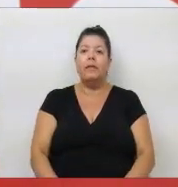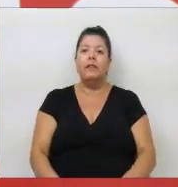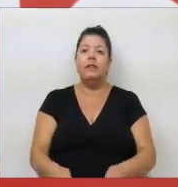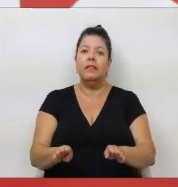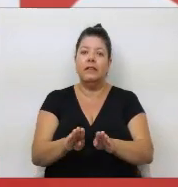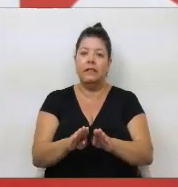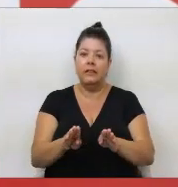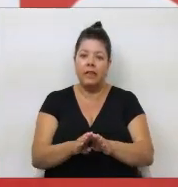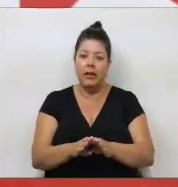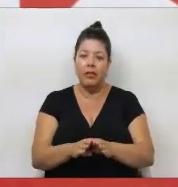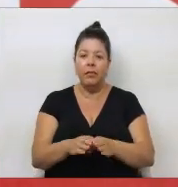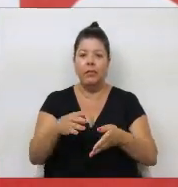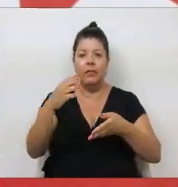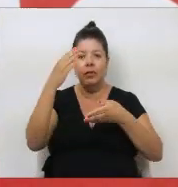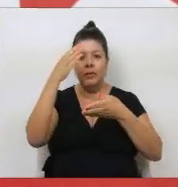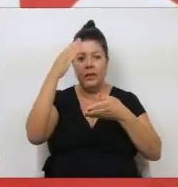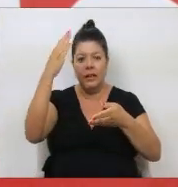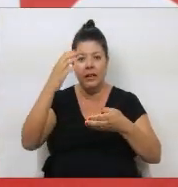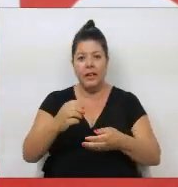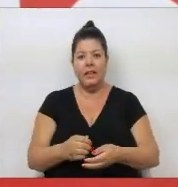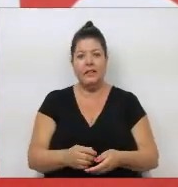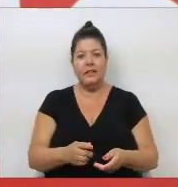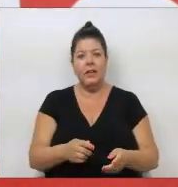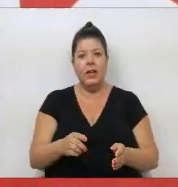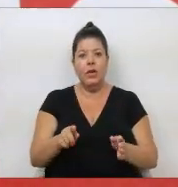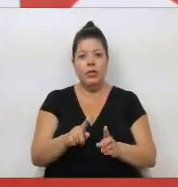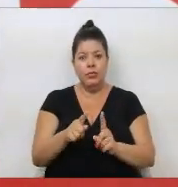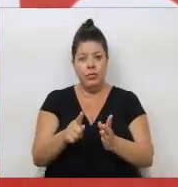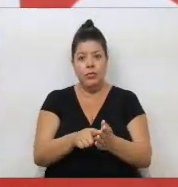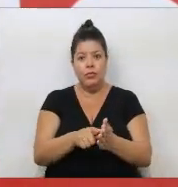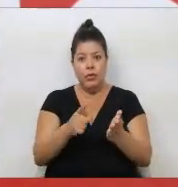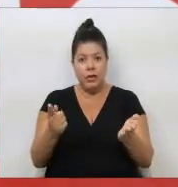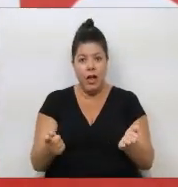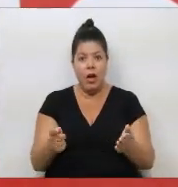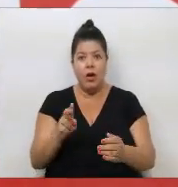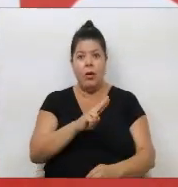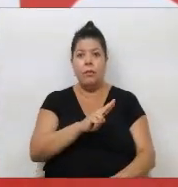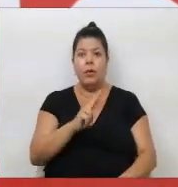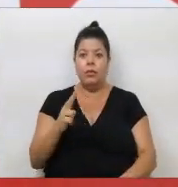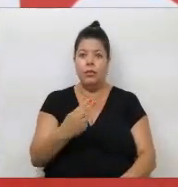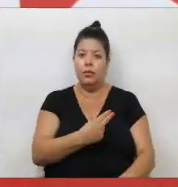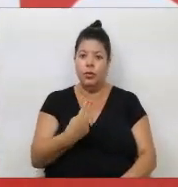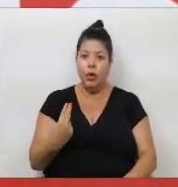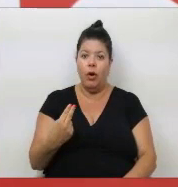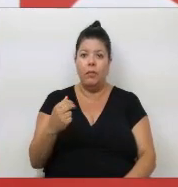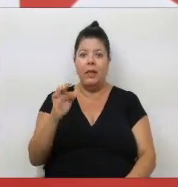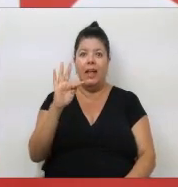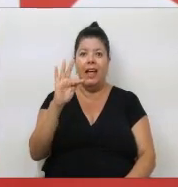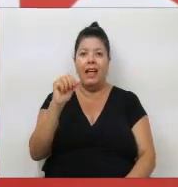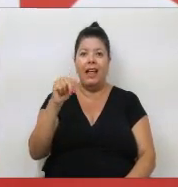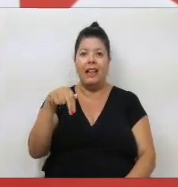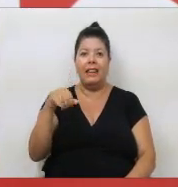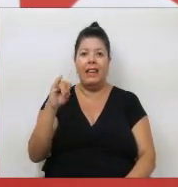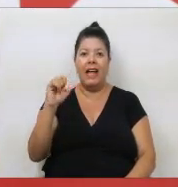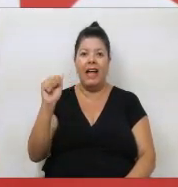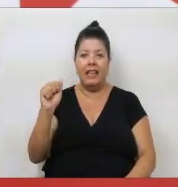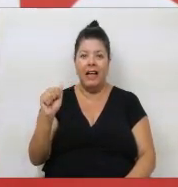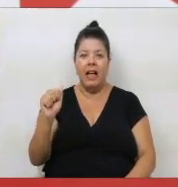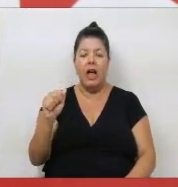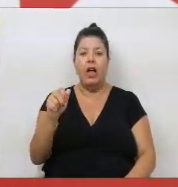um brilhante serviço para a nossa cidade. O meu nome é Tânia Ferreira, sou professora aposentada,